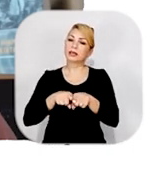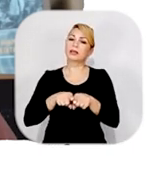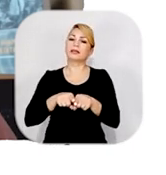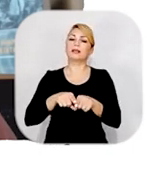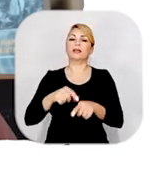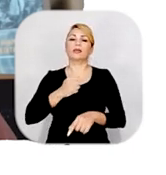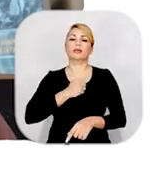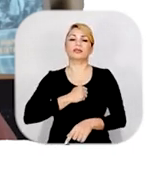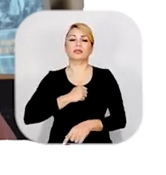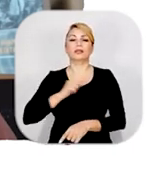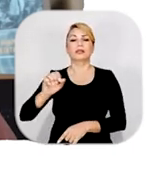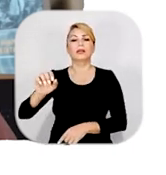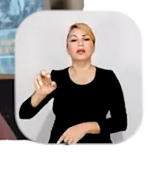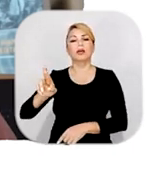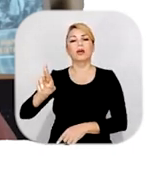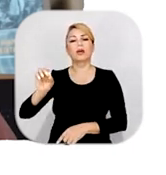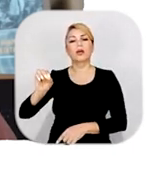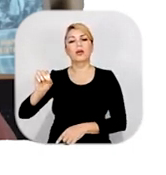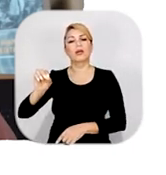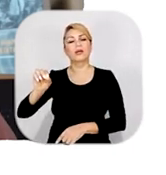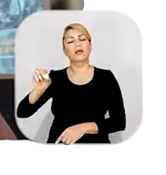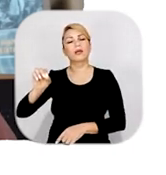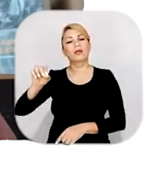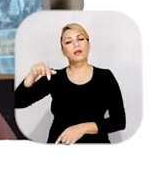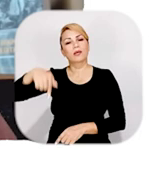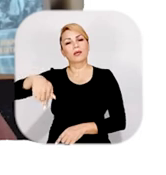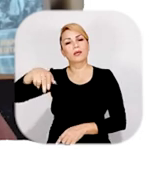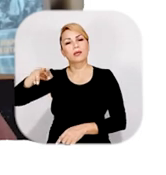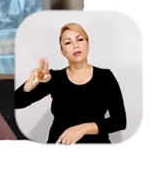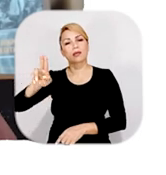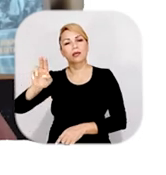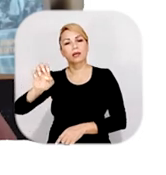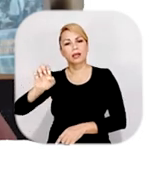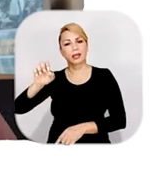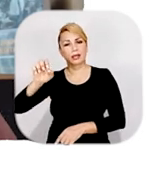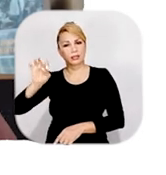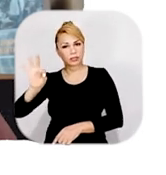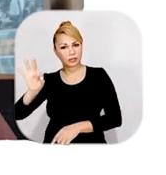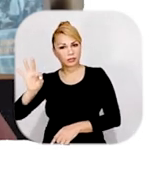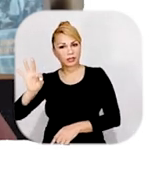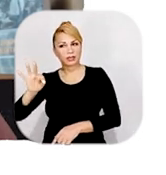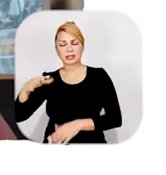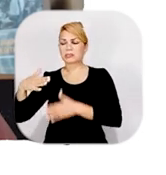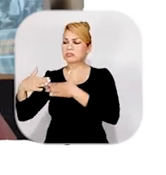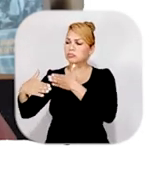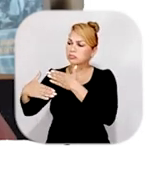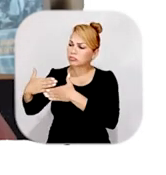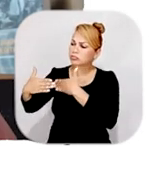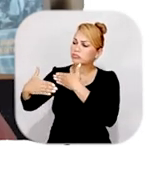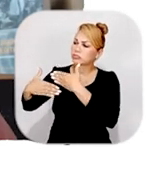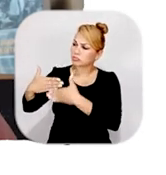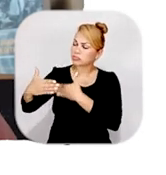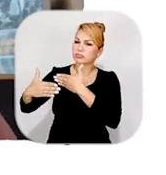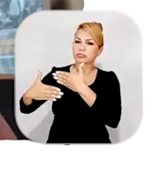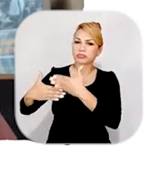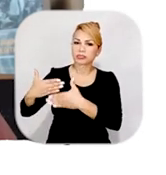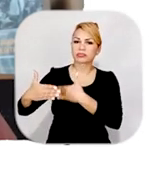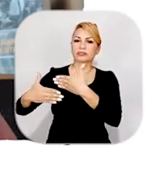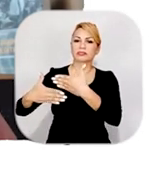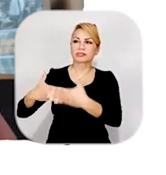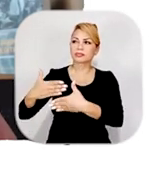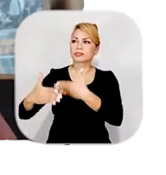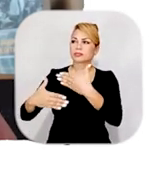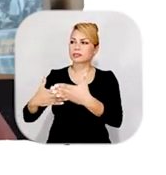próprio Rondon, e à medida que o tempo vai passando, os arquivos vão aparecendo e vão surgindo. É muito bom, parece que as